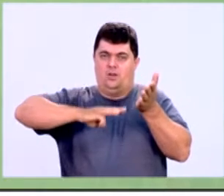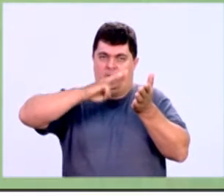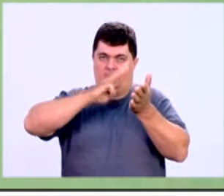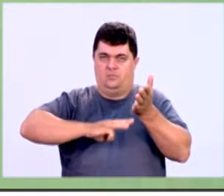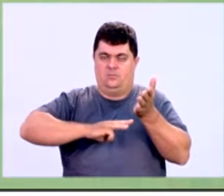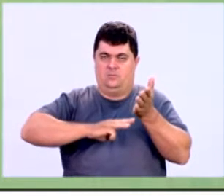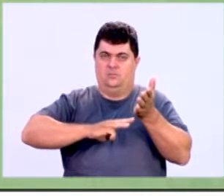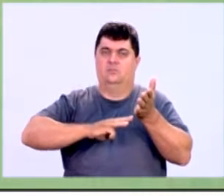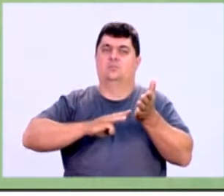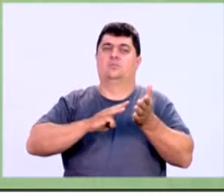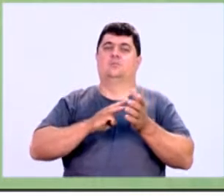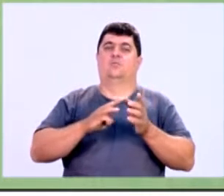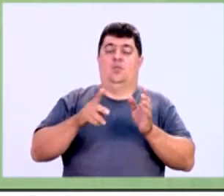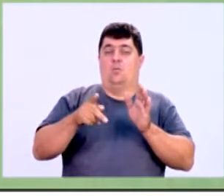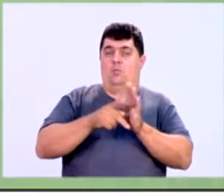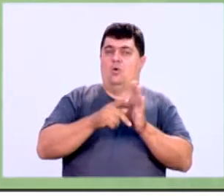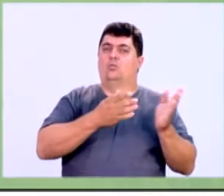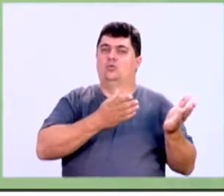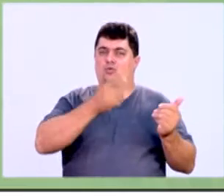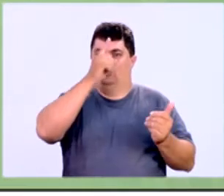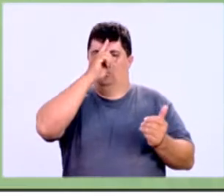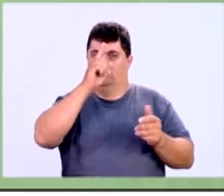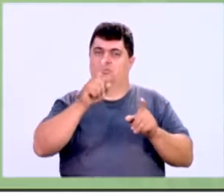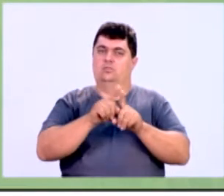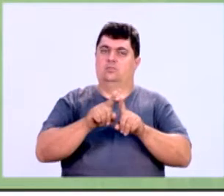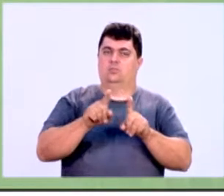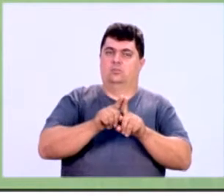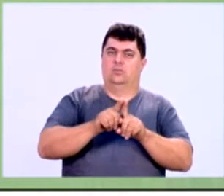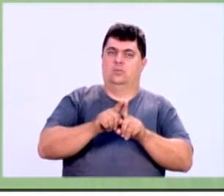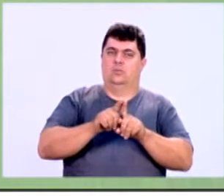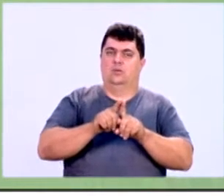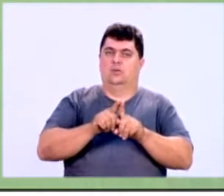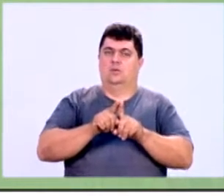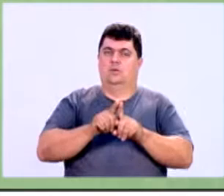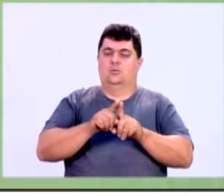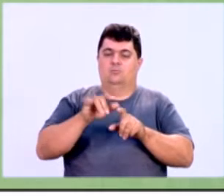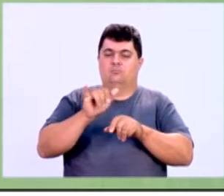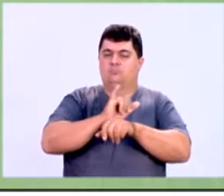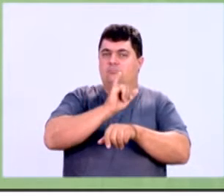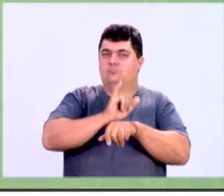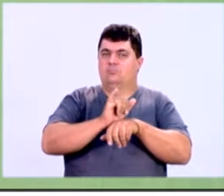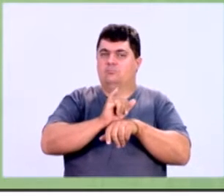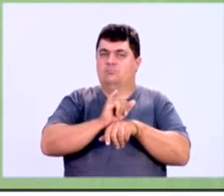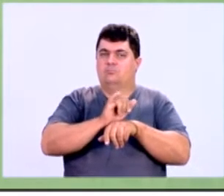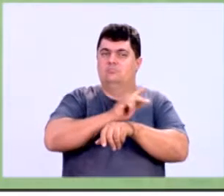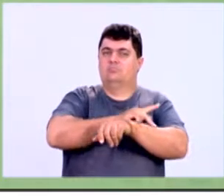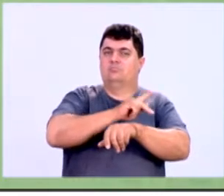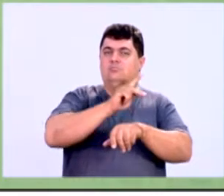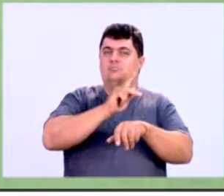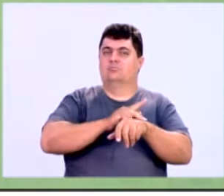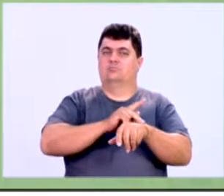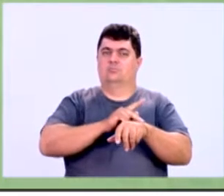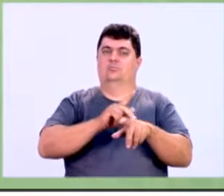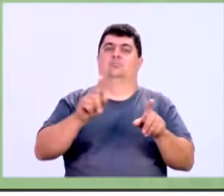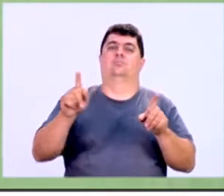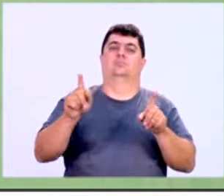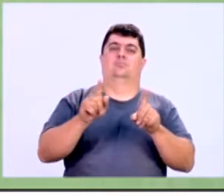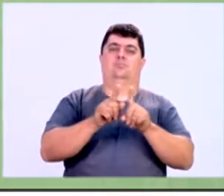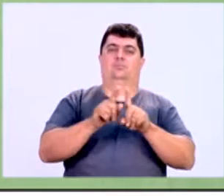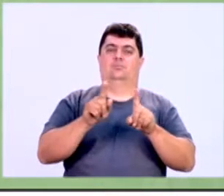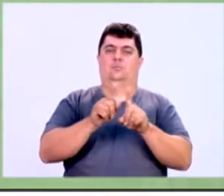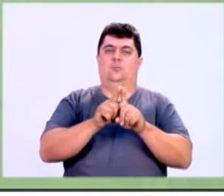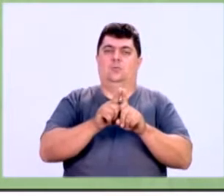né, para a educação de jovens e adultos e também como uma estratégia pedagógica, seguindo